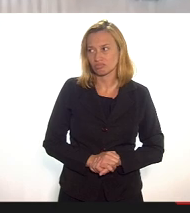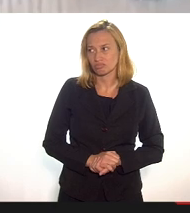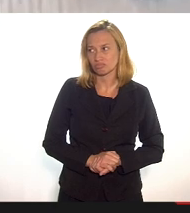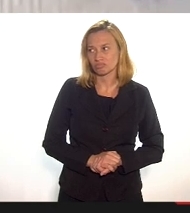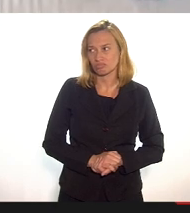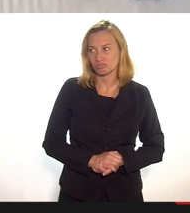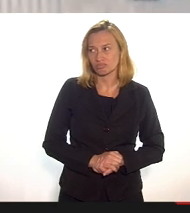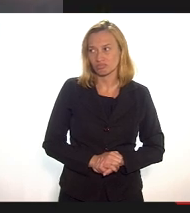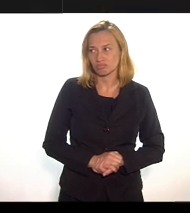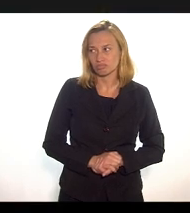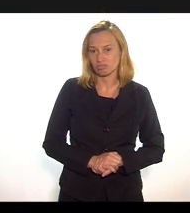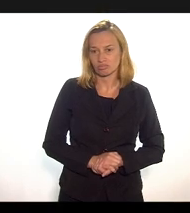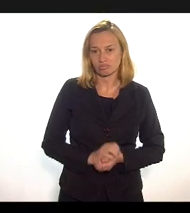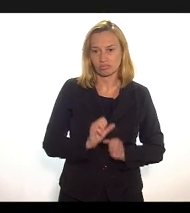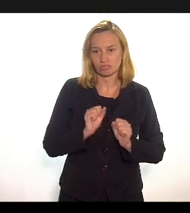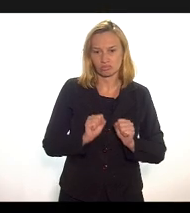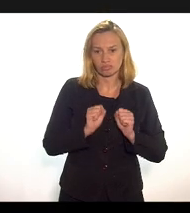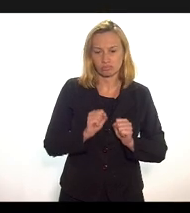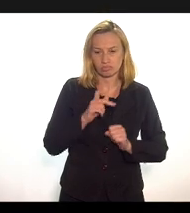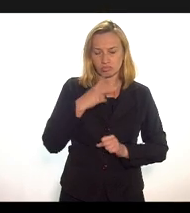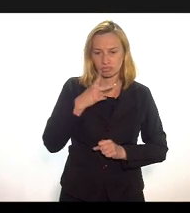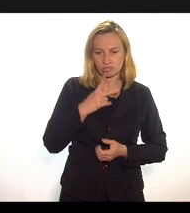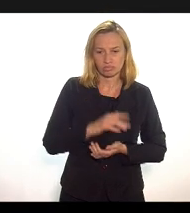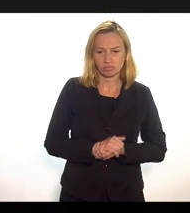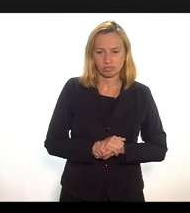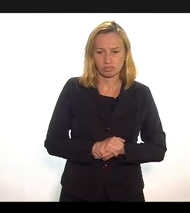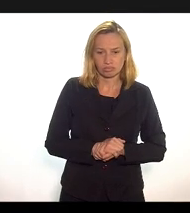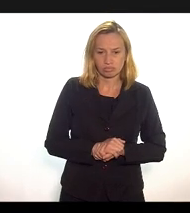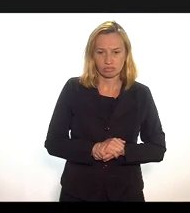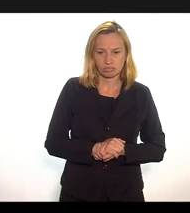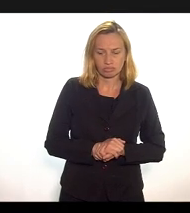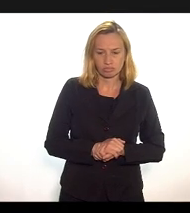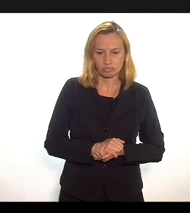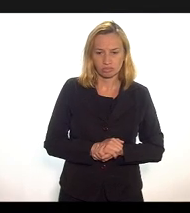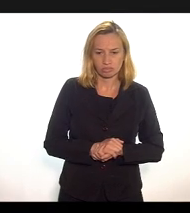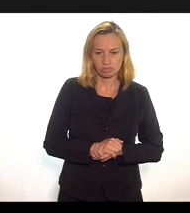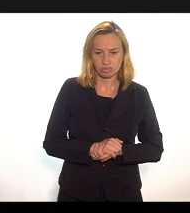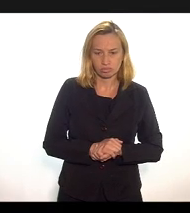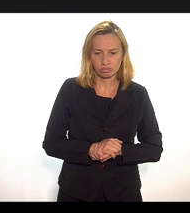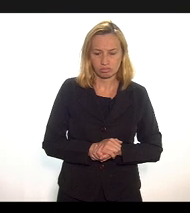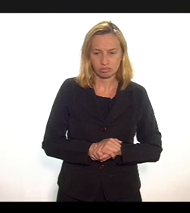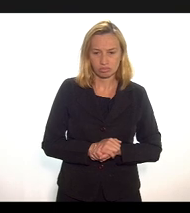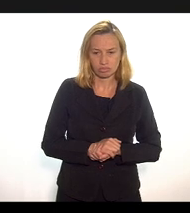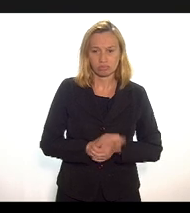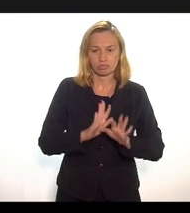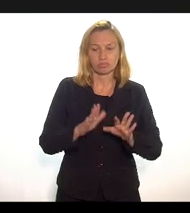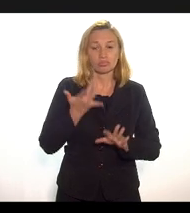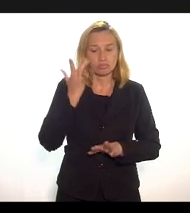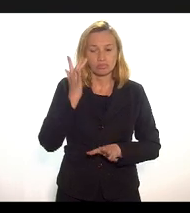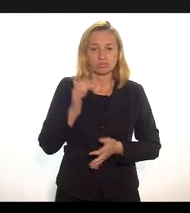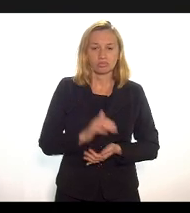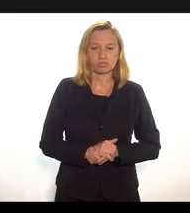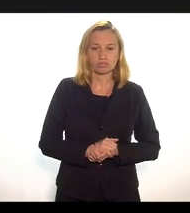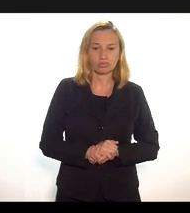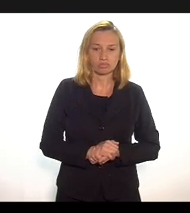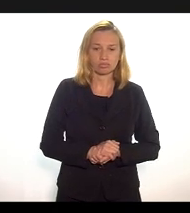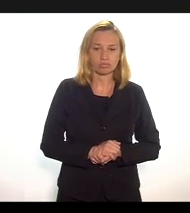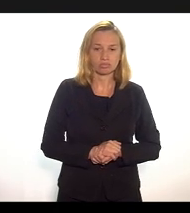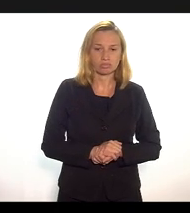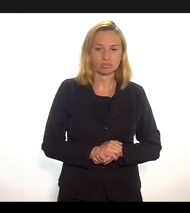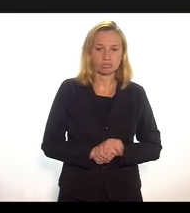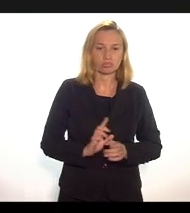É um cenário. Eu passo assim, eu agradeço. É um cenário. Como é que eu registro? Então, assim, acho que essa junção